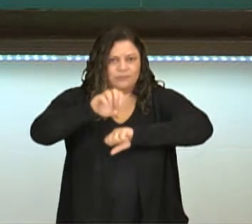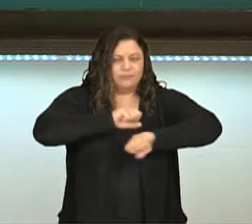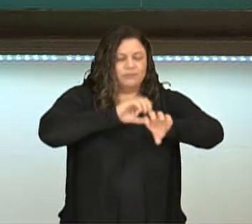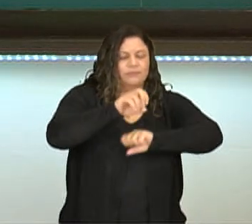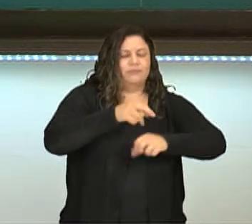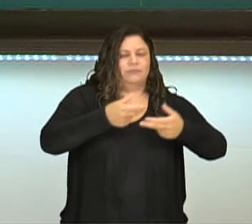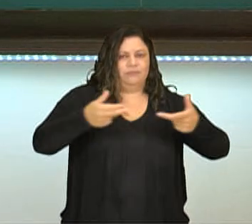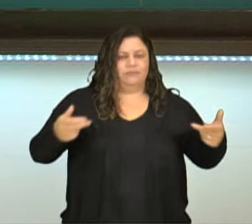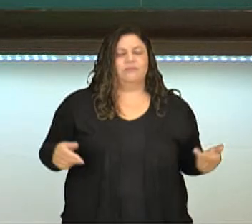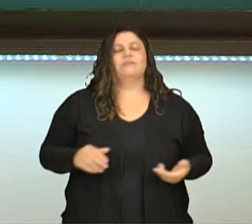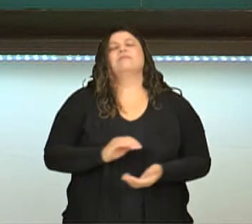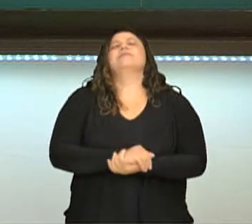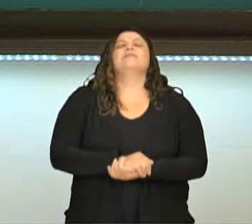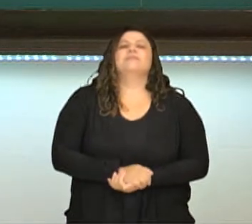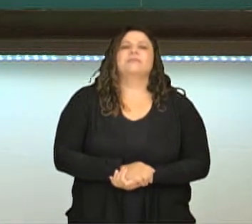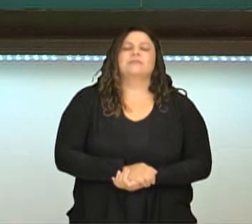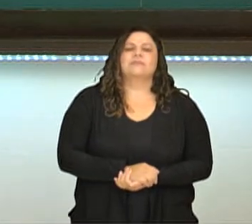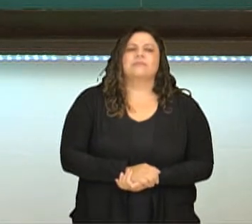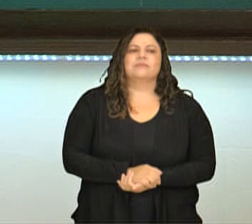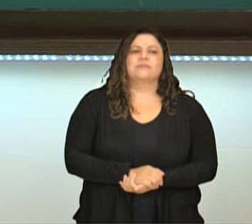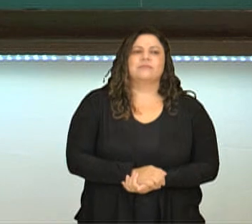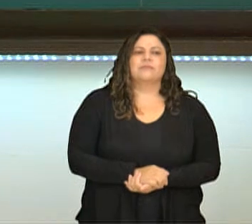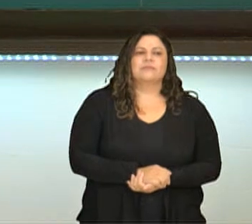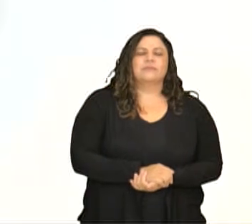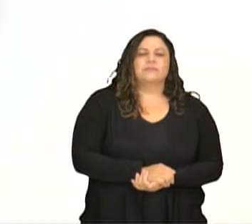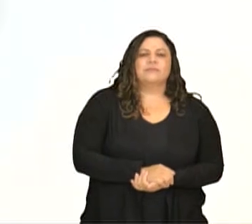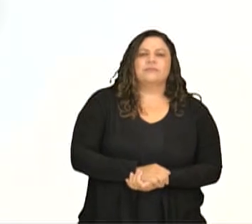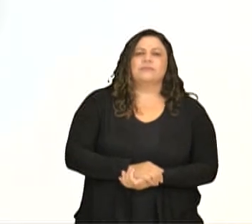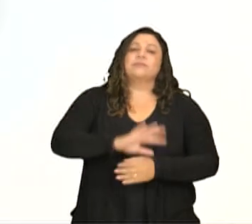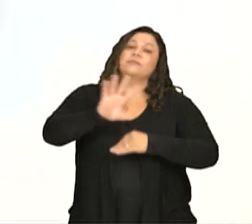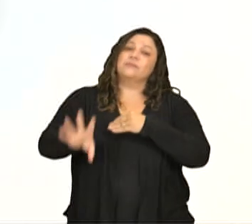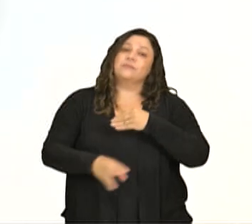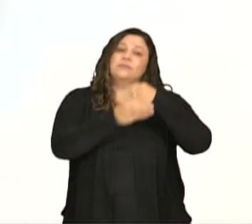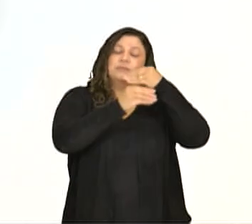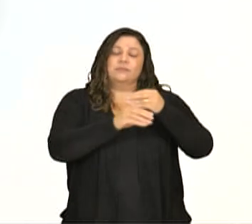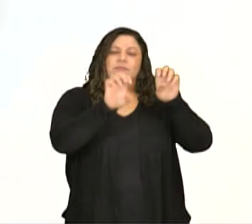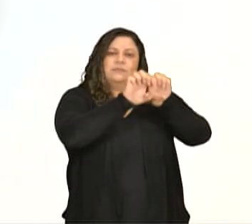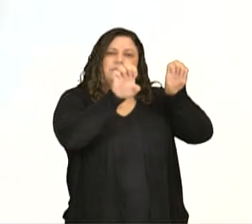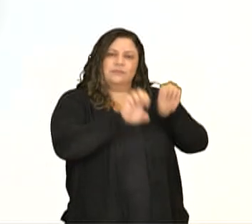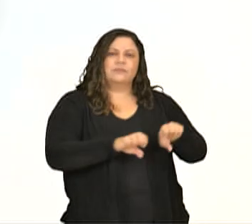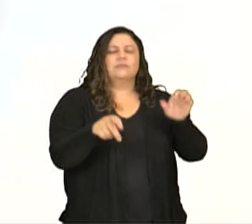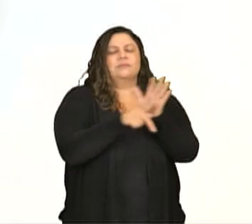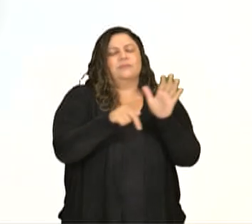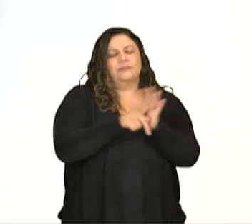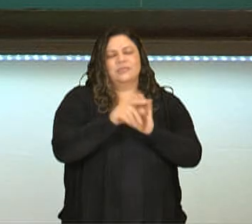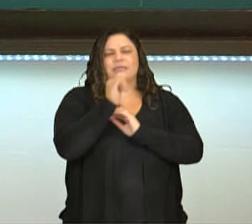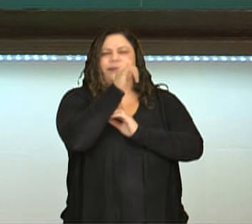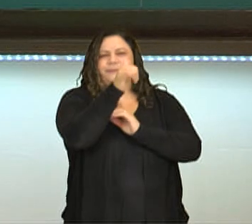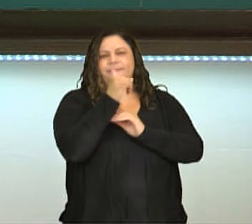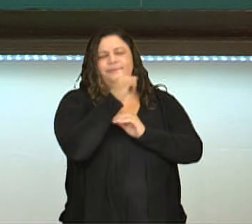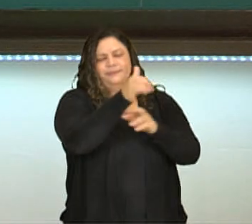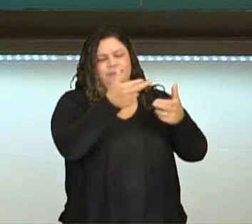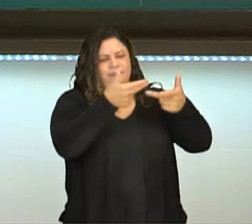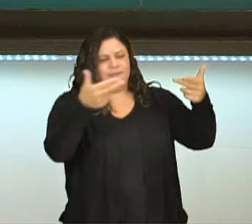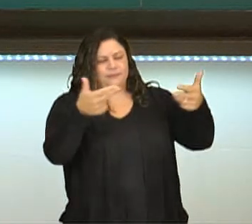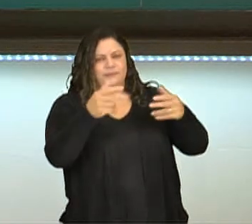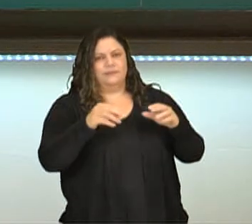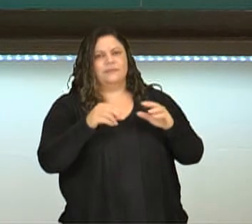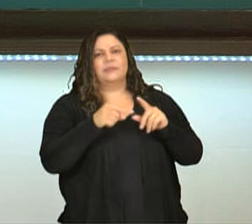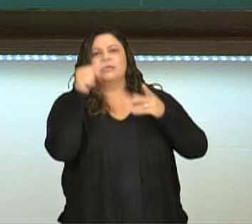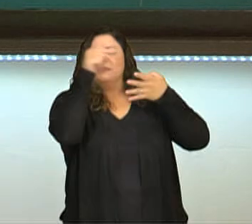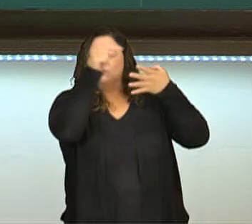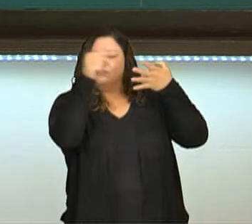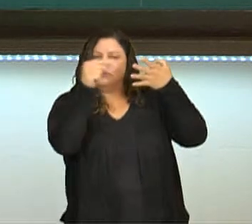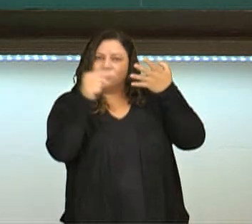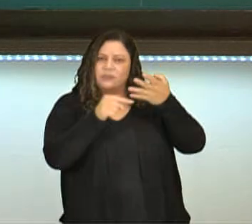dos autótrofos, tá? Recomposição da estrutura, obtenção de energia, então são todas essas formas ali